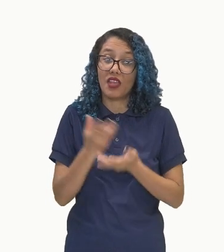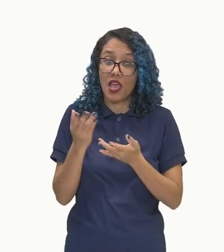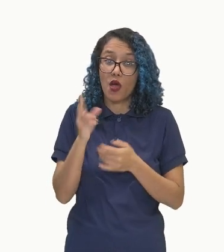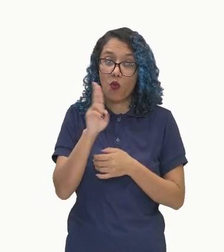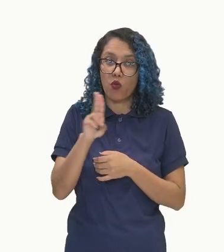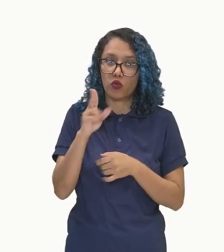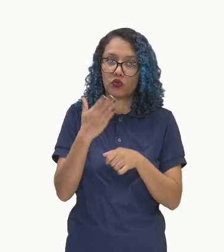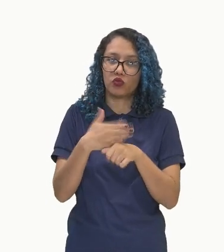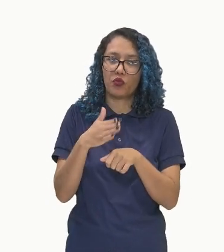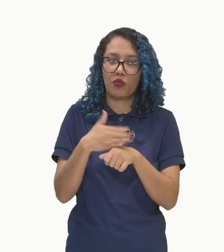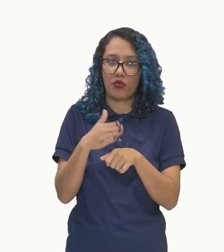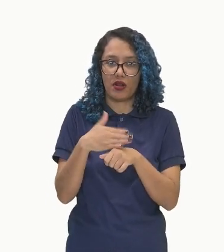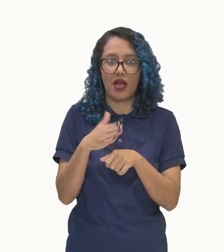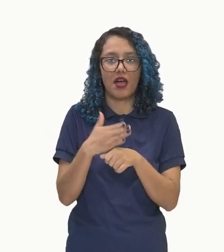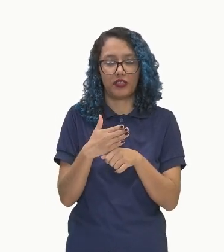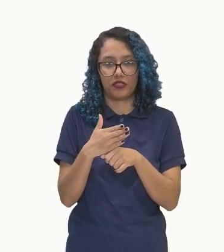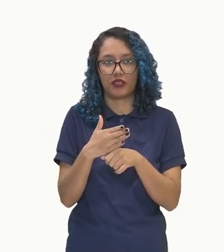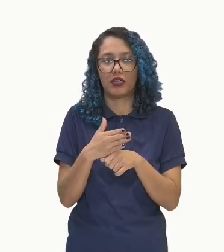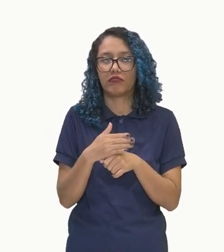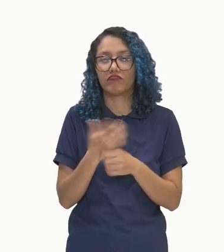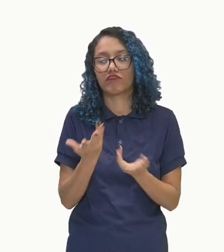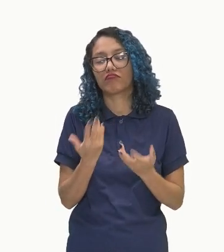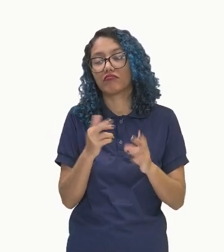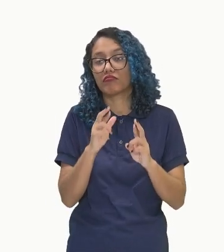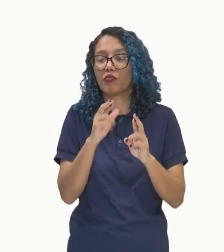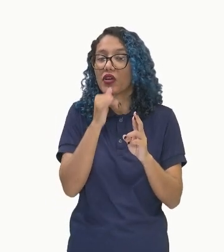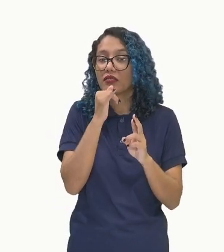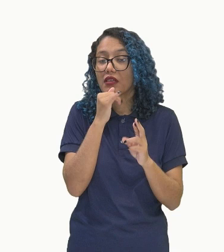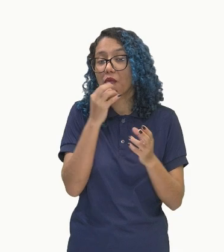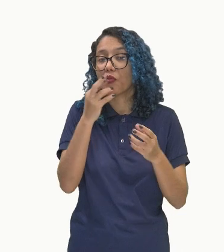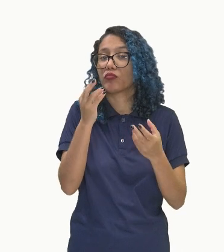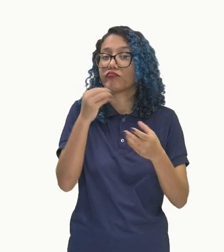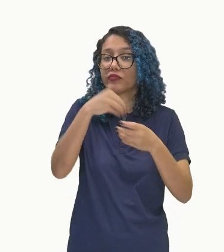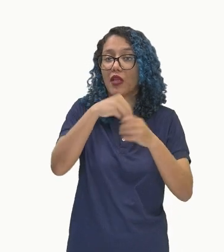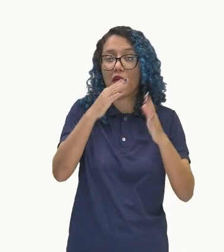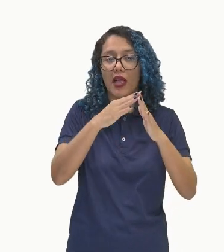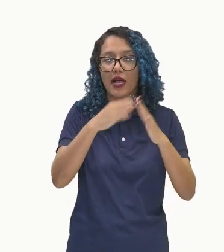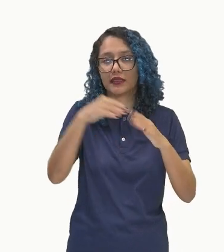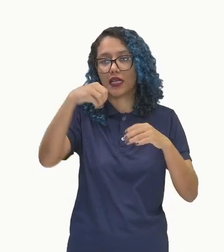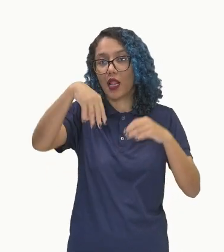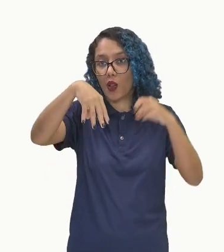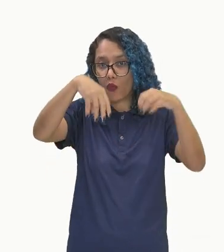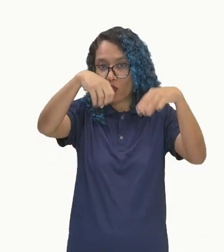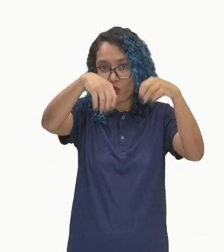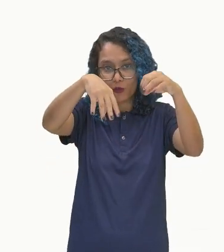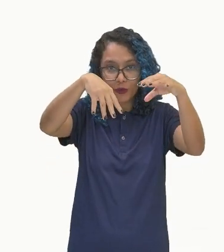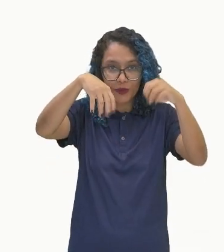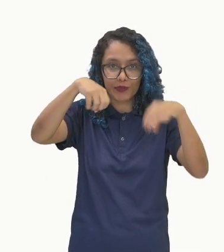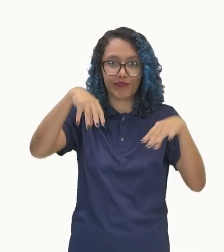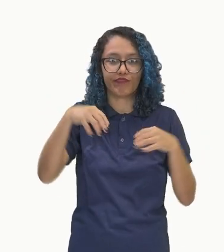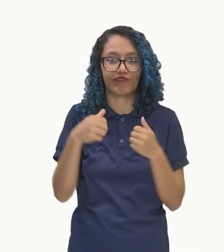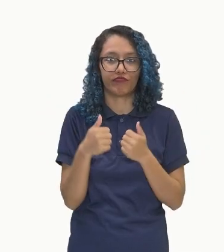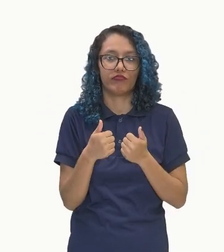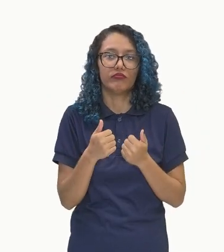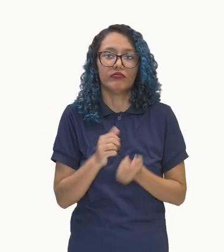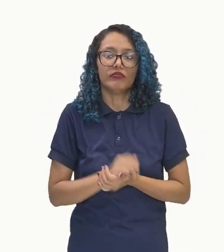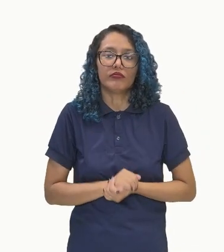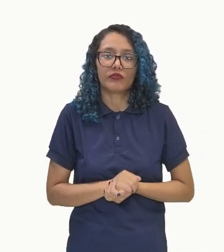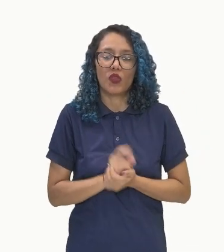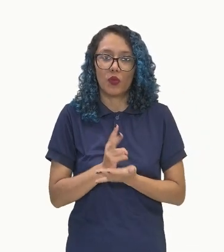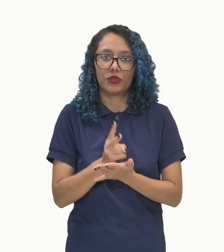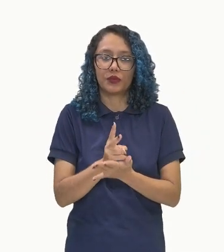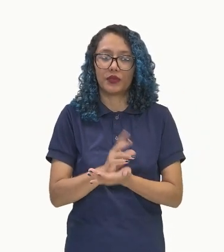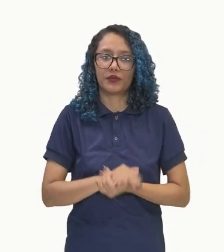Aí, depois disso, nós temos o seguinte, o circuito em paralelo. O que significa